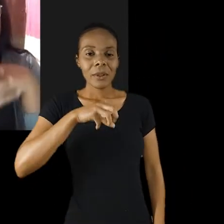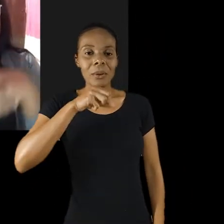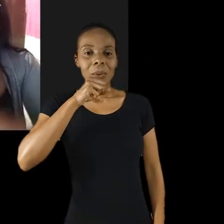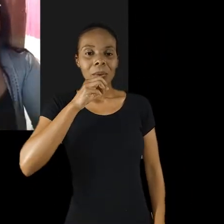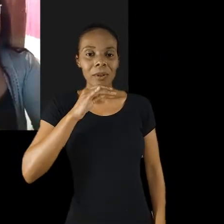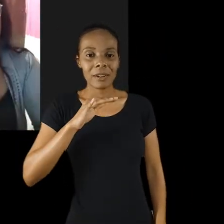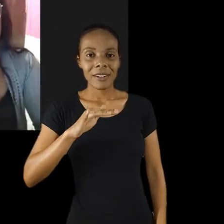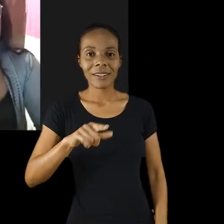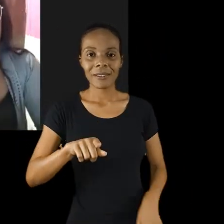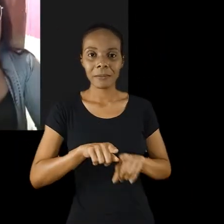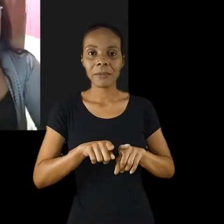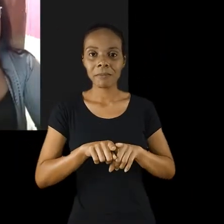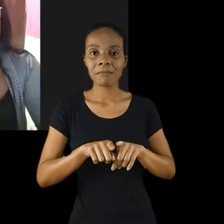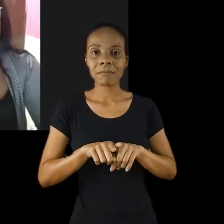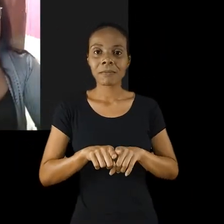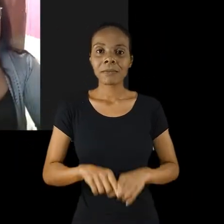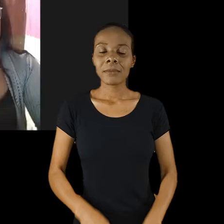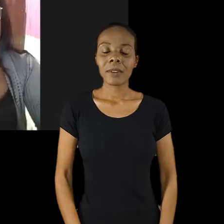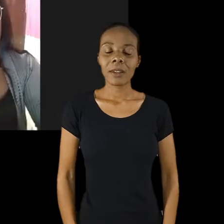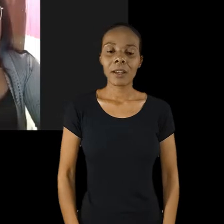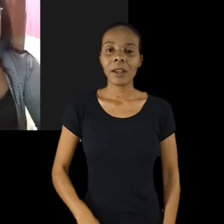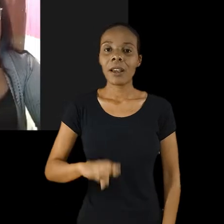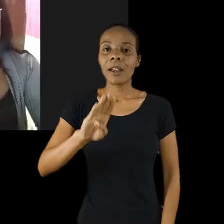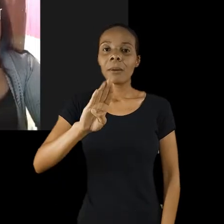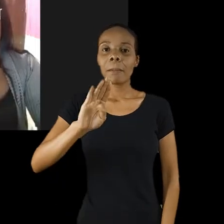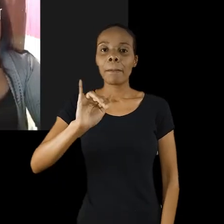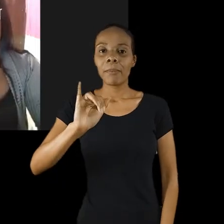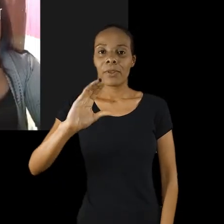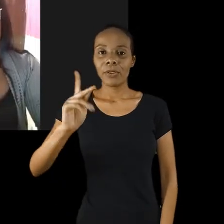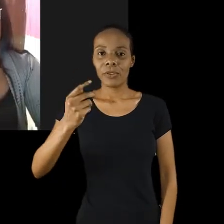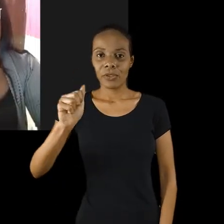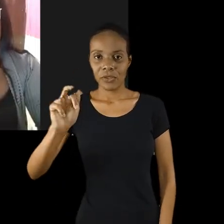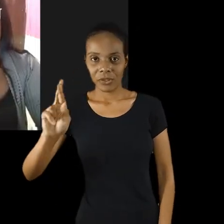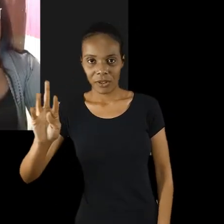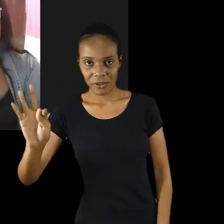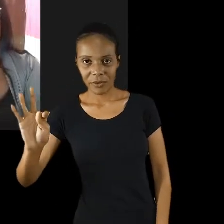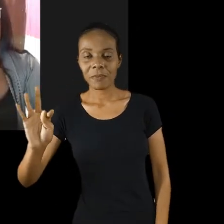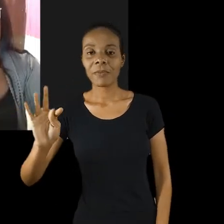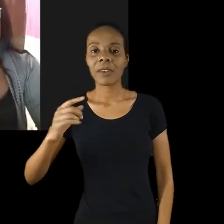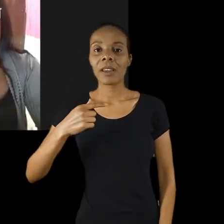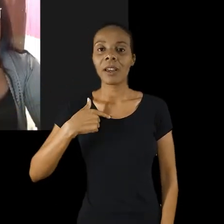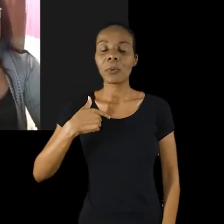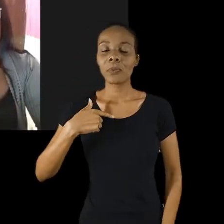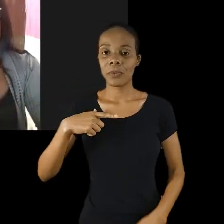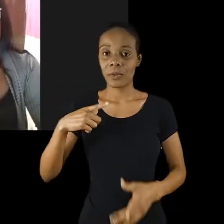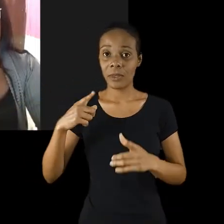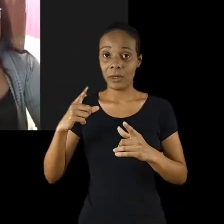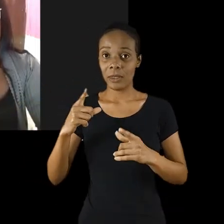Bichart, eu passo pelo o ponto. Eu escrevi um texto durante a